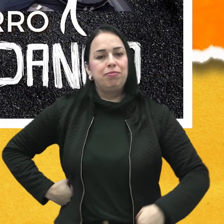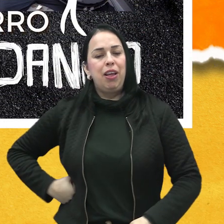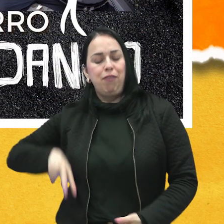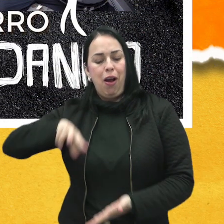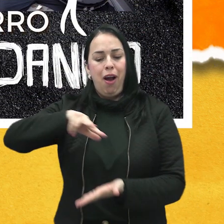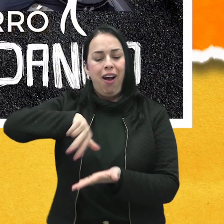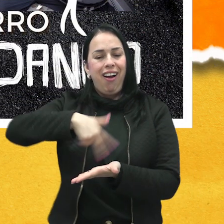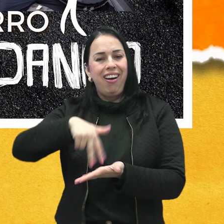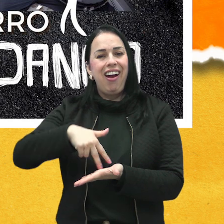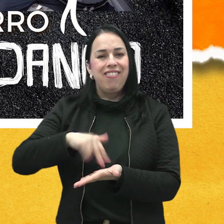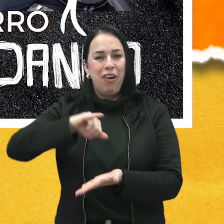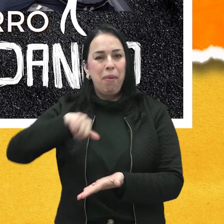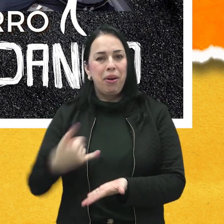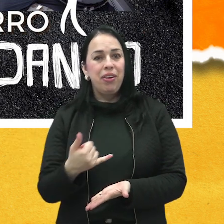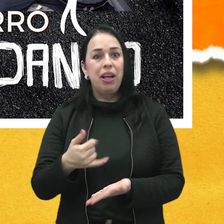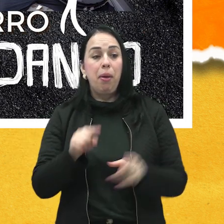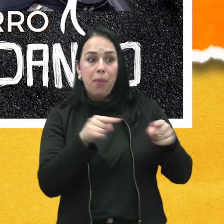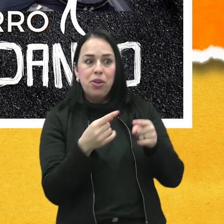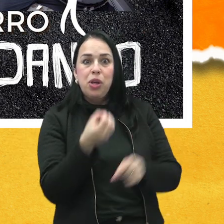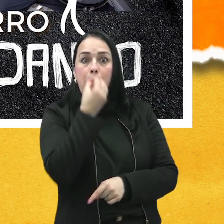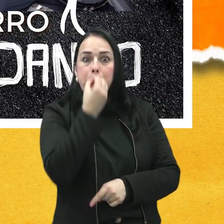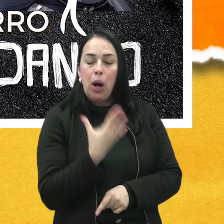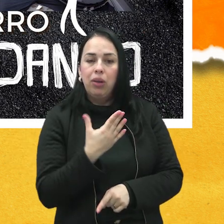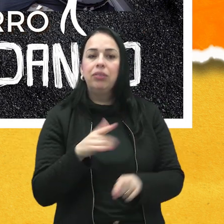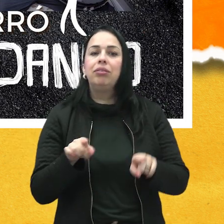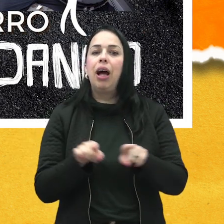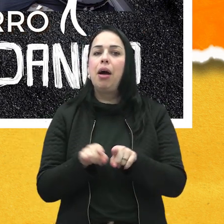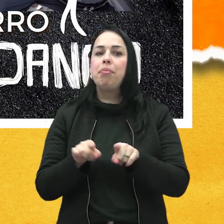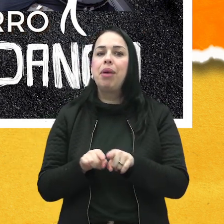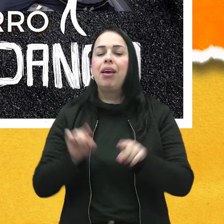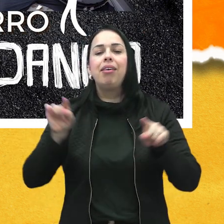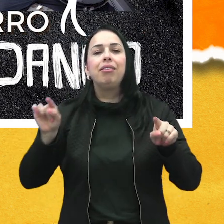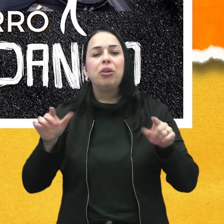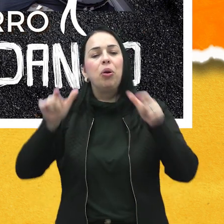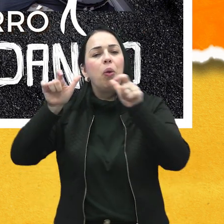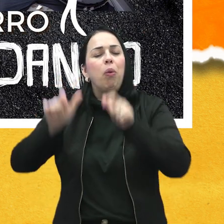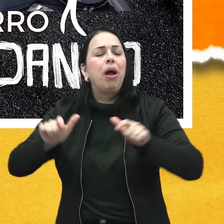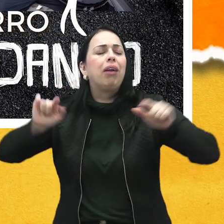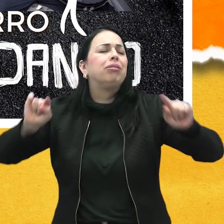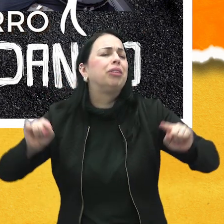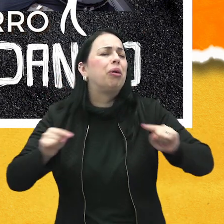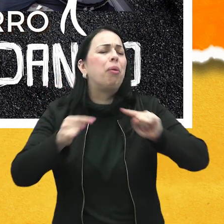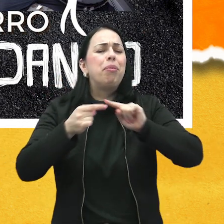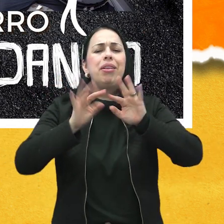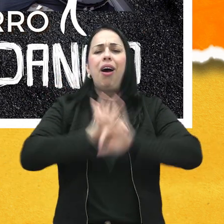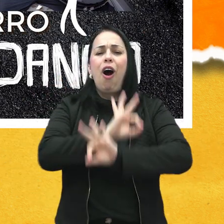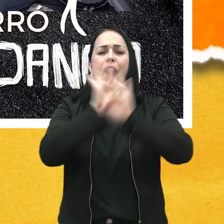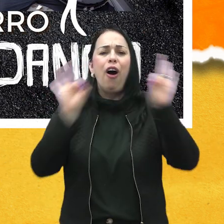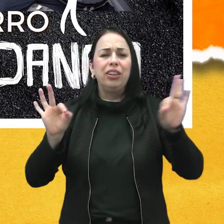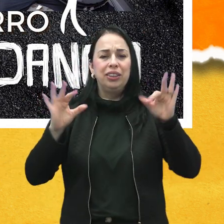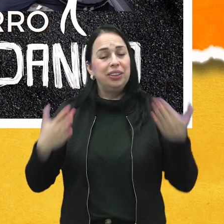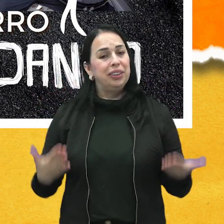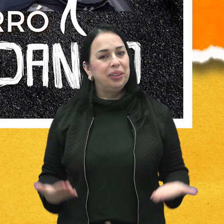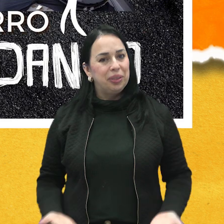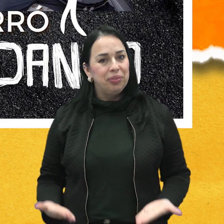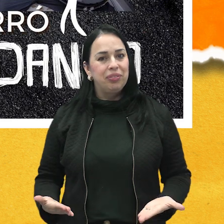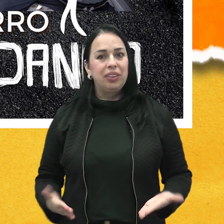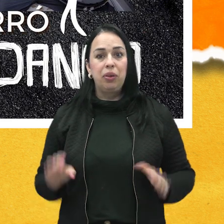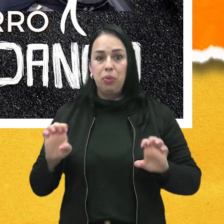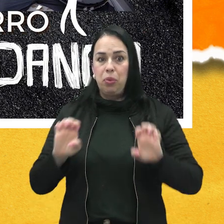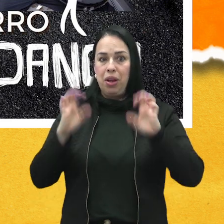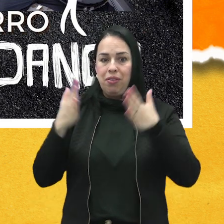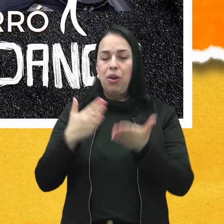deixar ninguém parado. E claro, além de música boa, aquele sunset incrível para combinar com o clima também está confirmado. Bom,